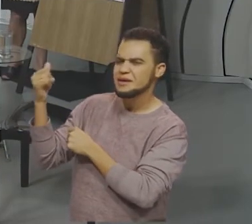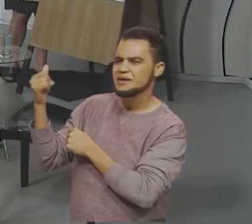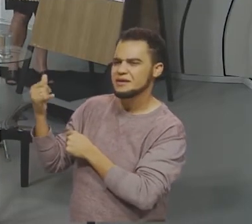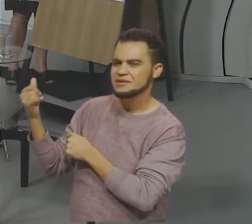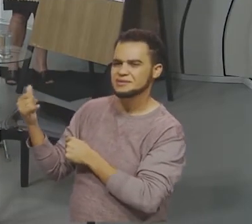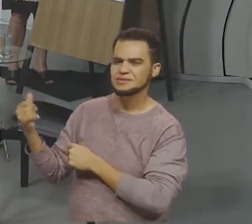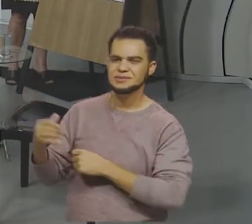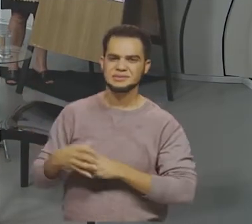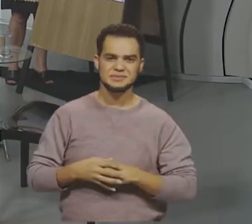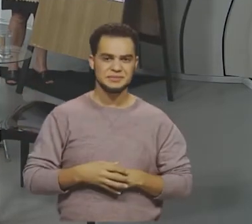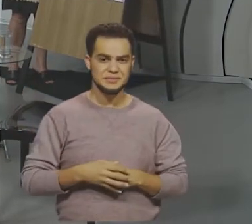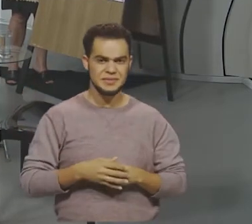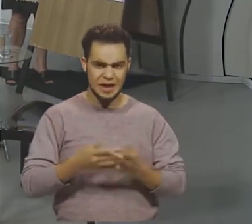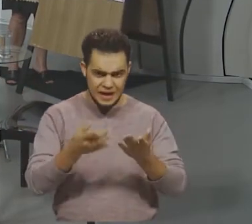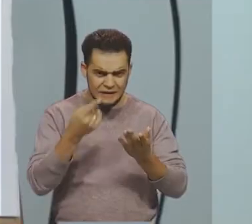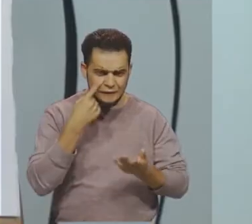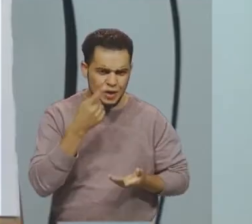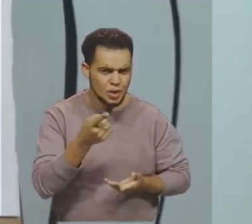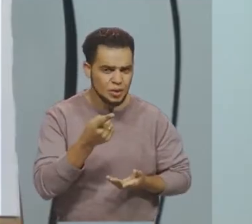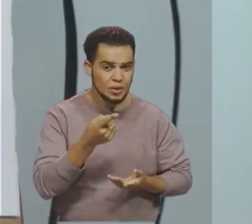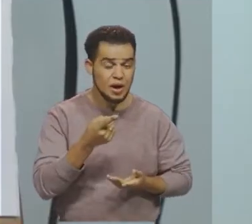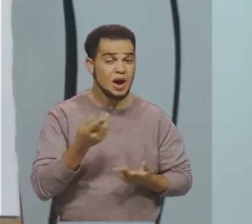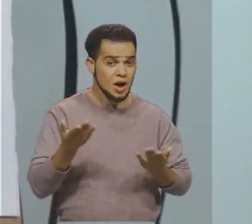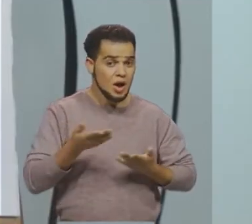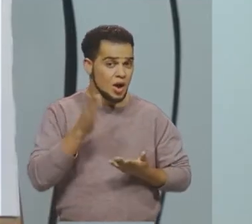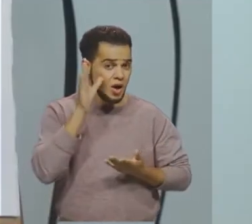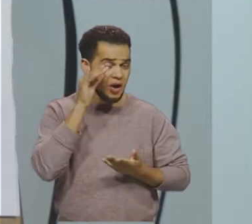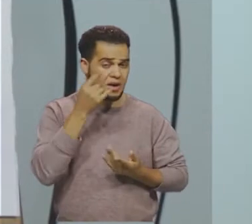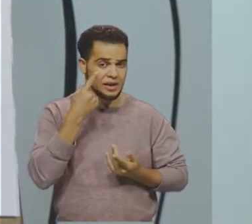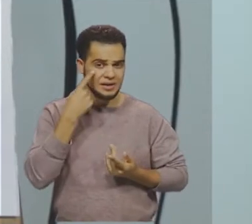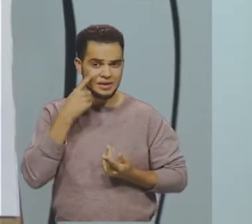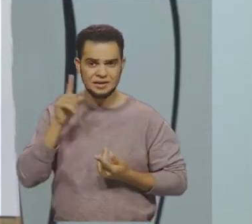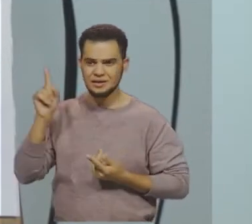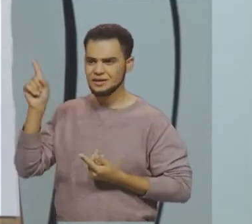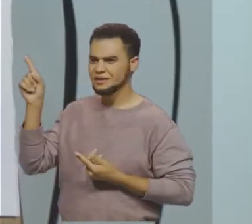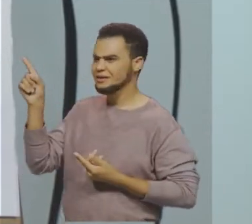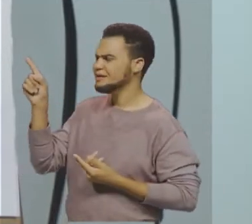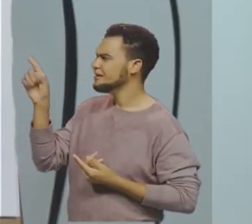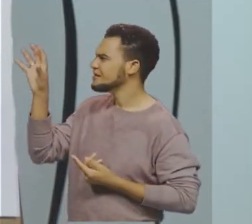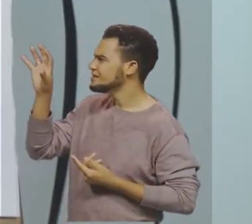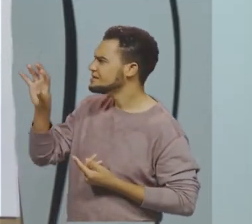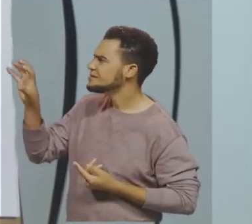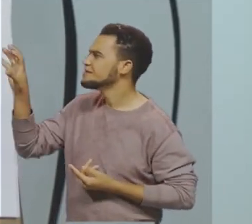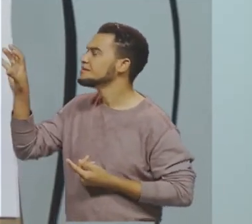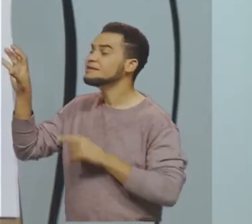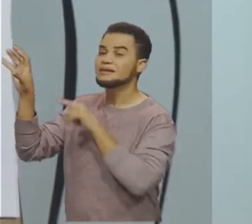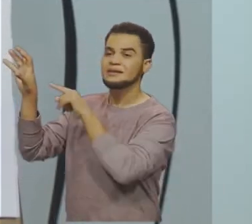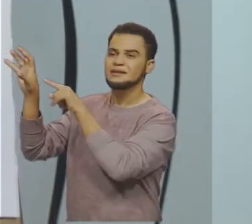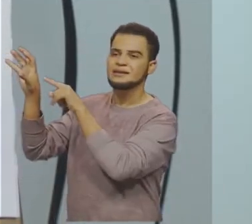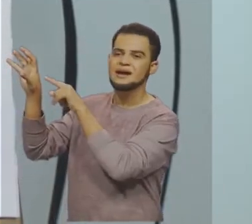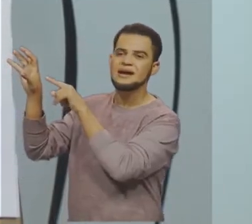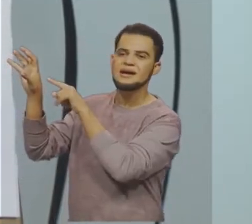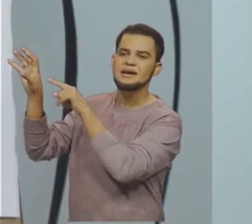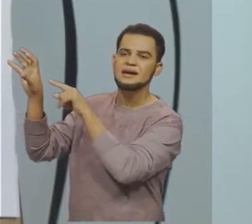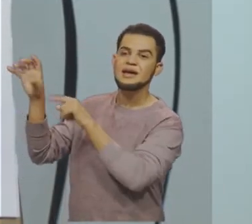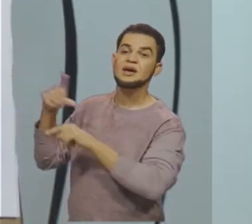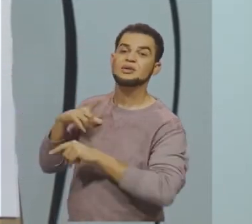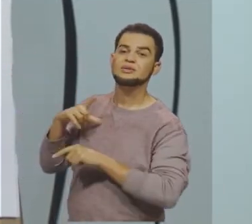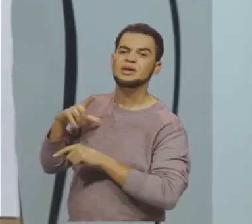Bom, observando aqui neste quadrante, eu tenho os